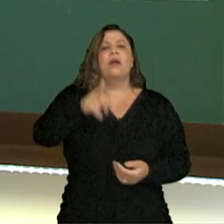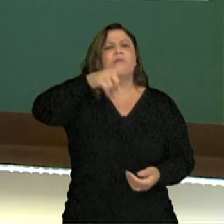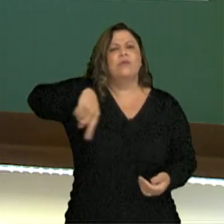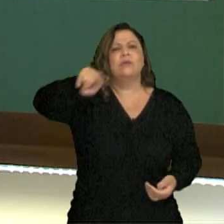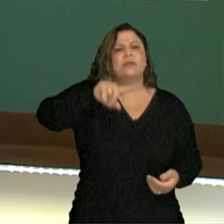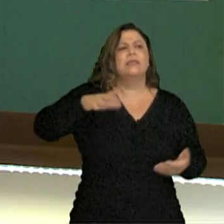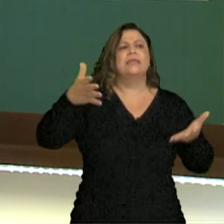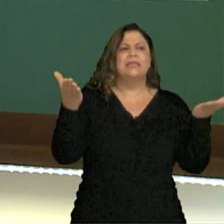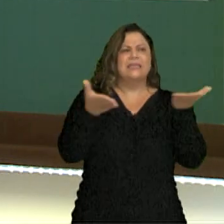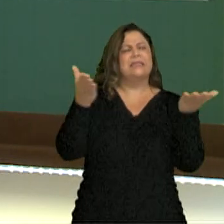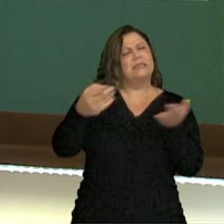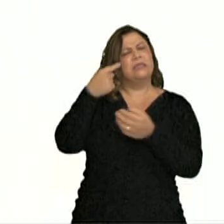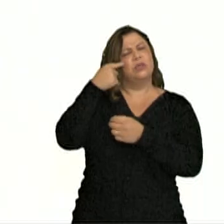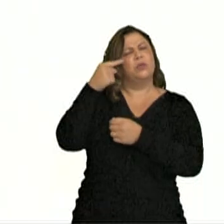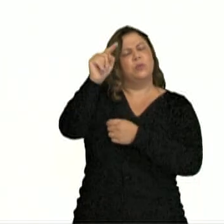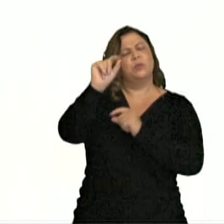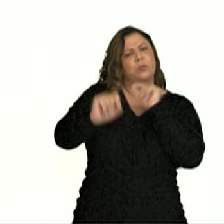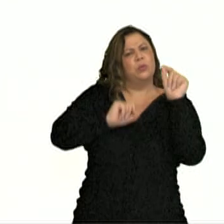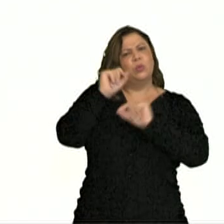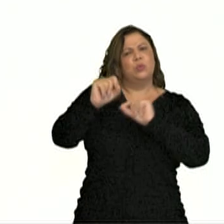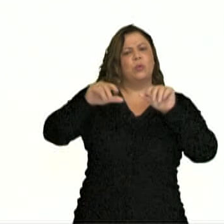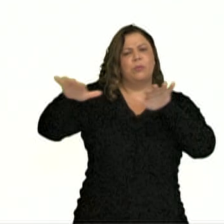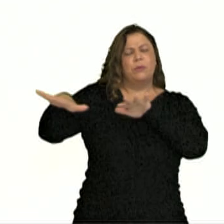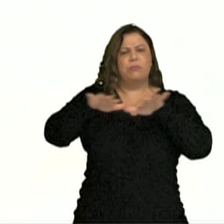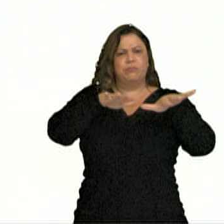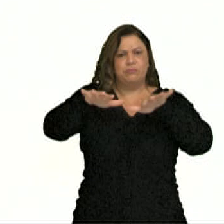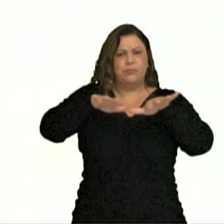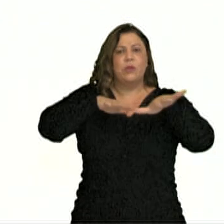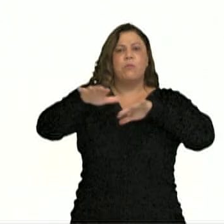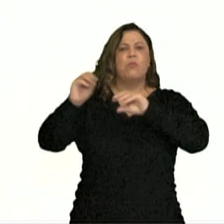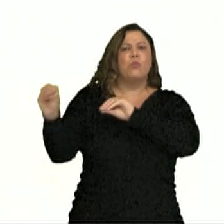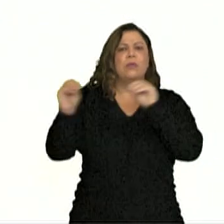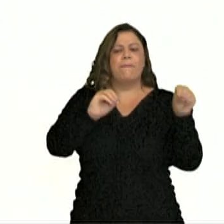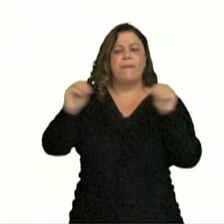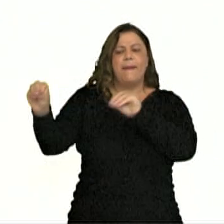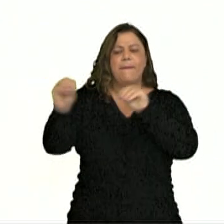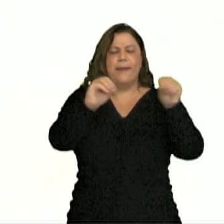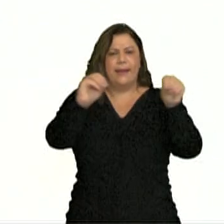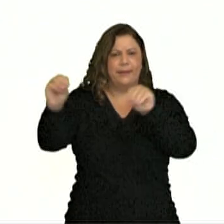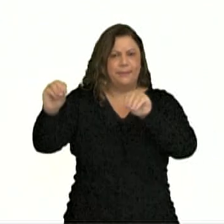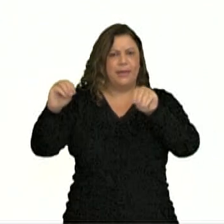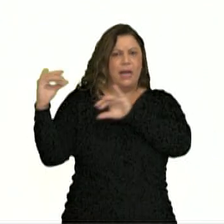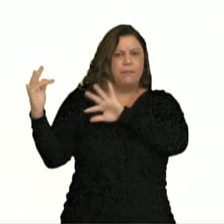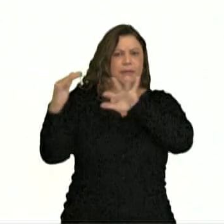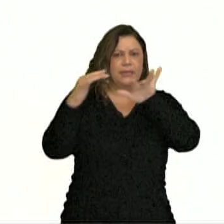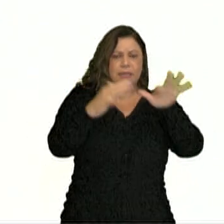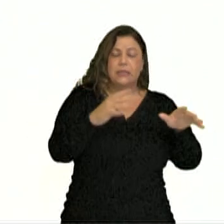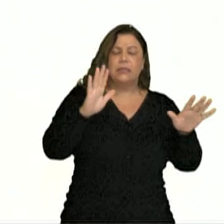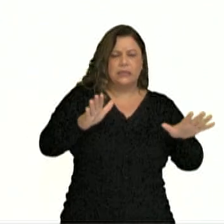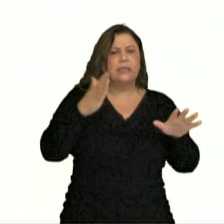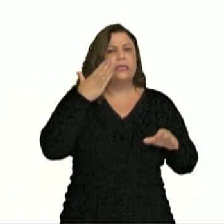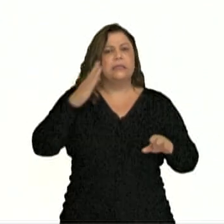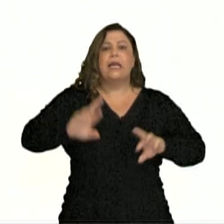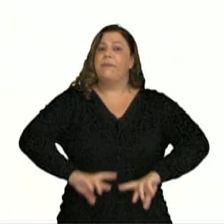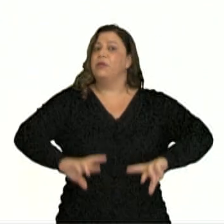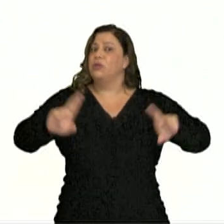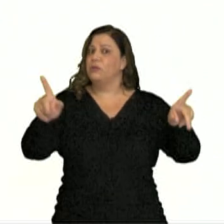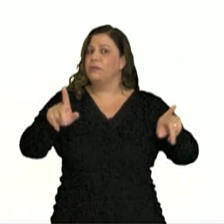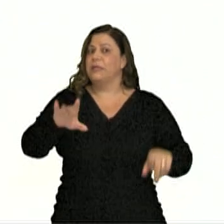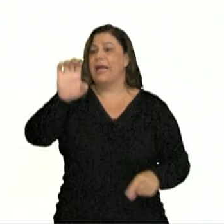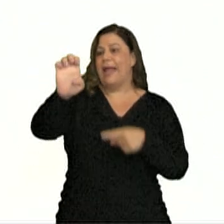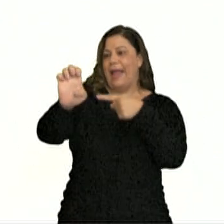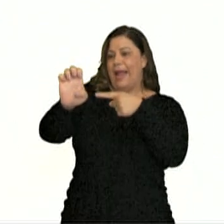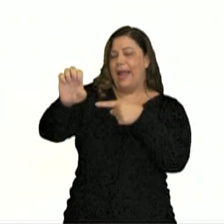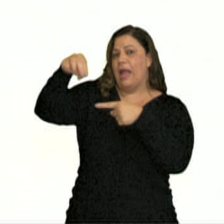Você já ouviu falar sobre movimentos migratórios? Acredito que sim. Sabe a diferença de emigrante